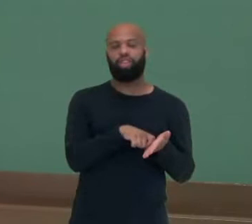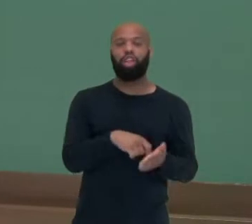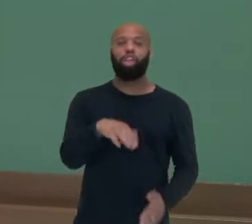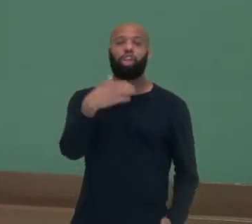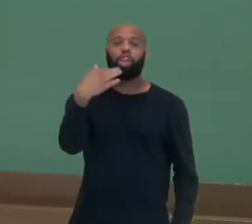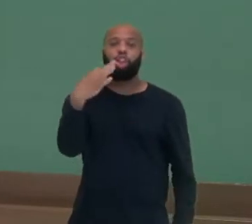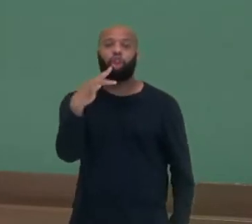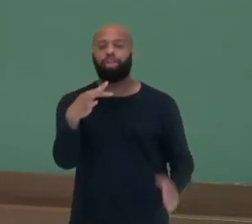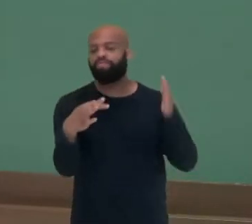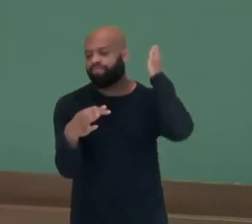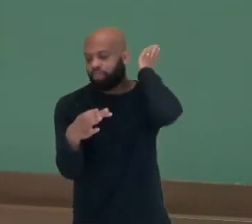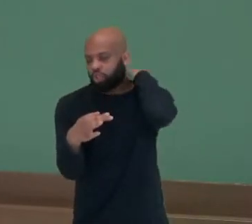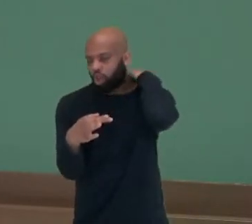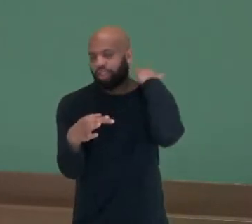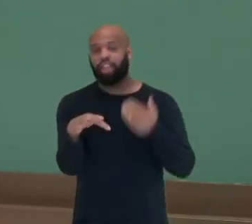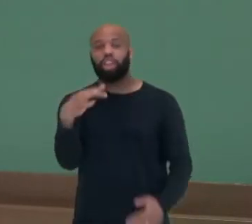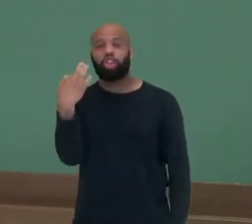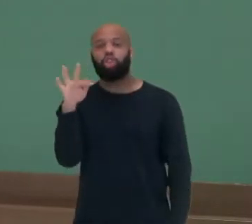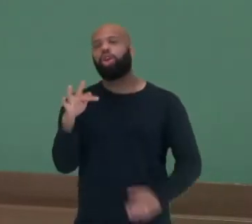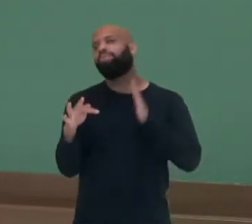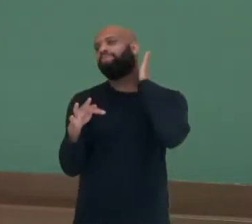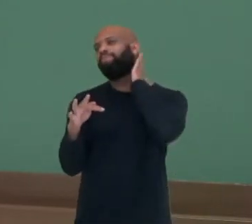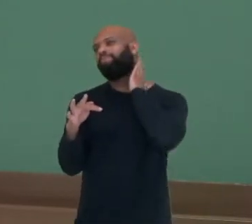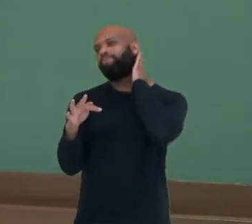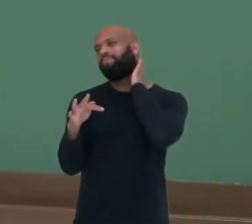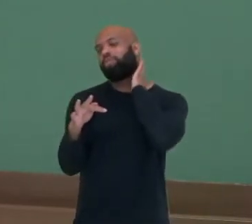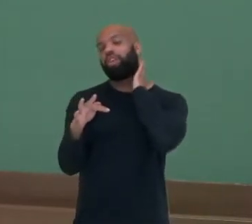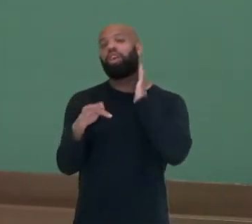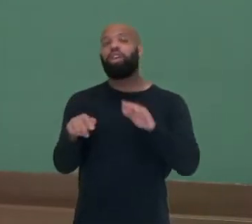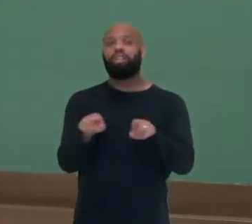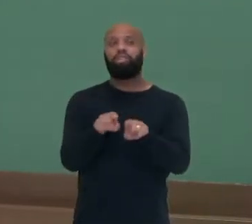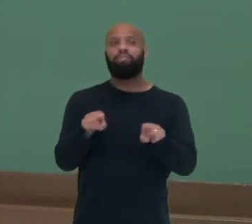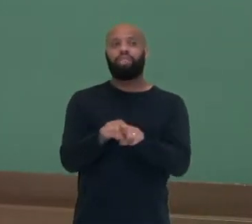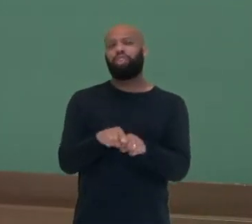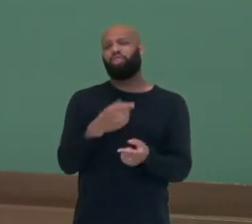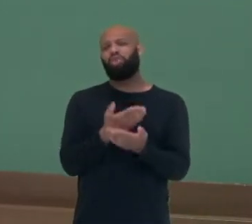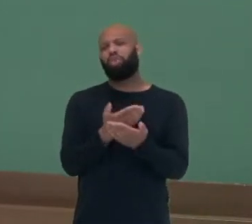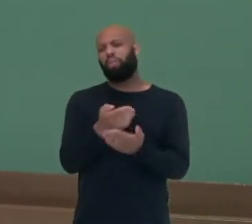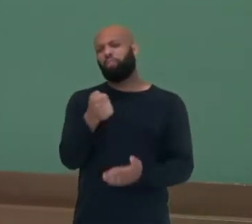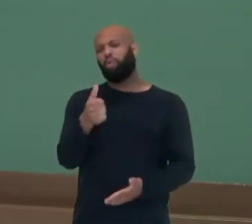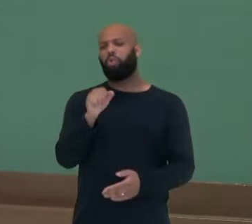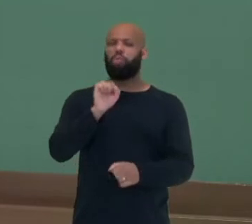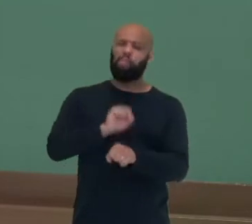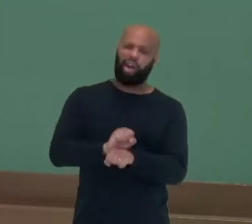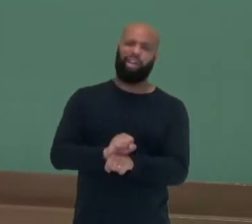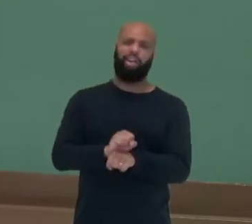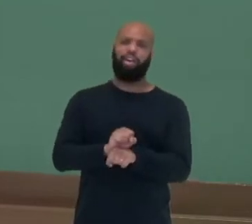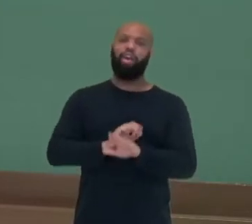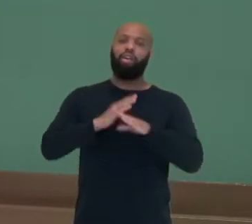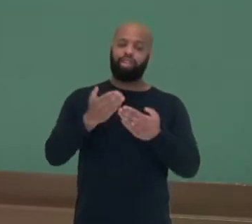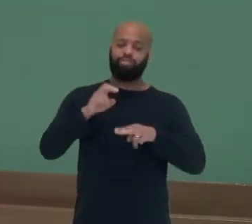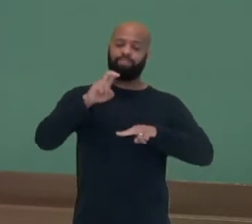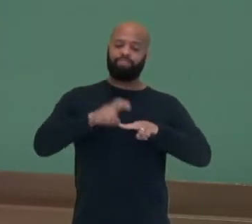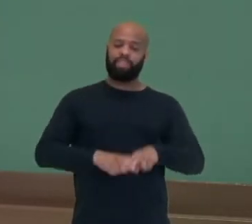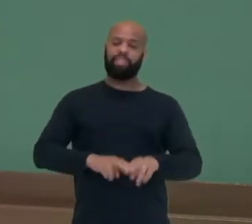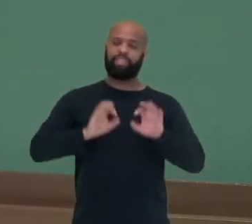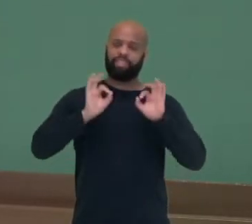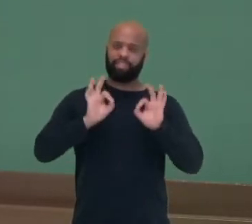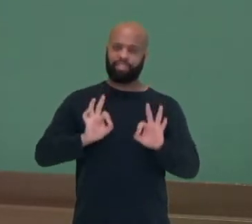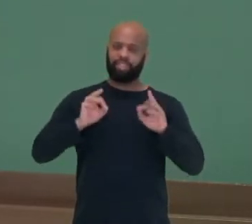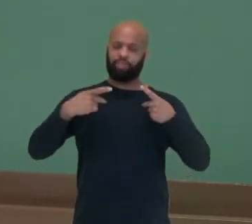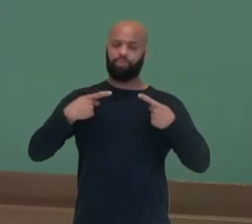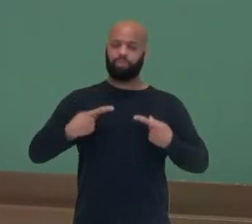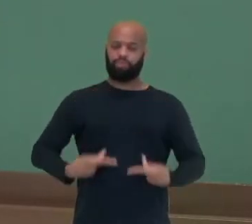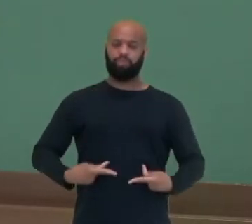costas, vai doer o seu pescoço e você vai ler um pouquinho, vai estudar um pouquinho e vai ter que parar. Então, sentado direito numa